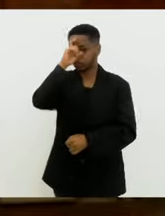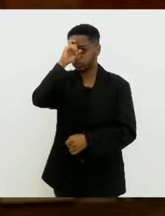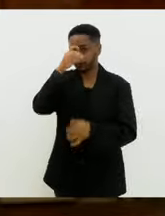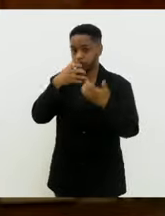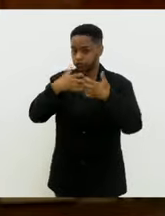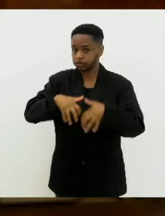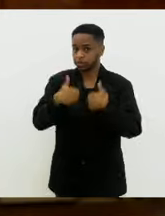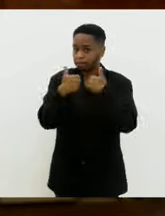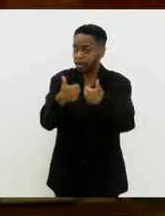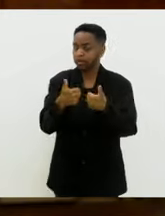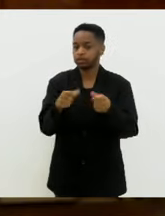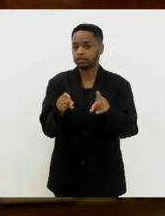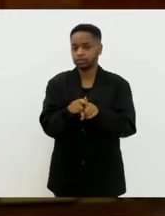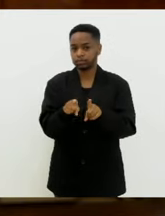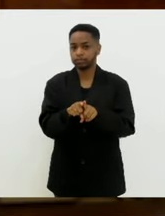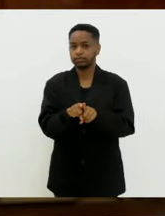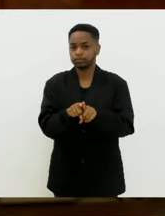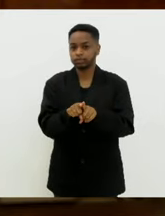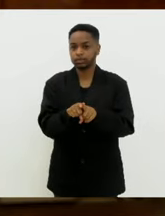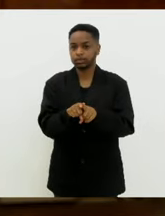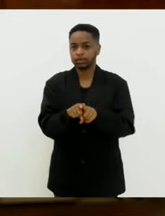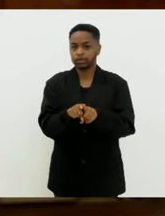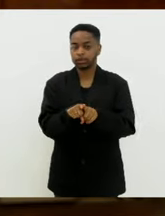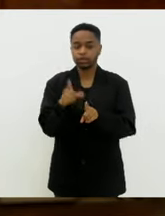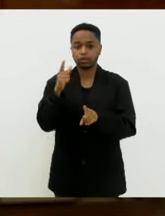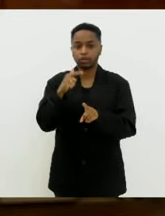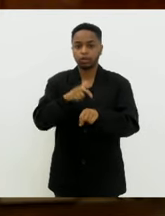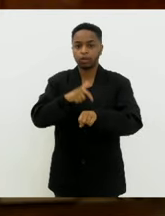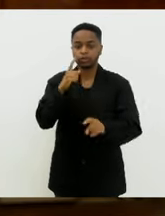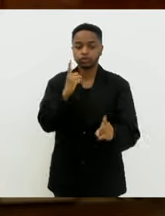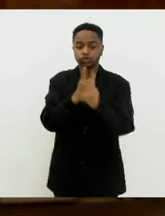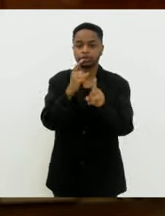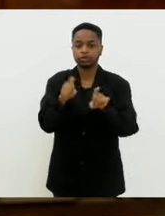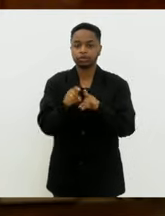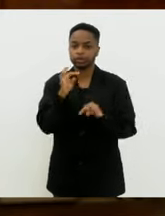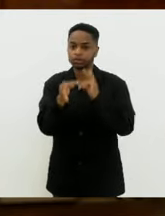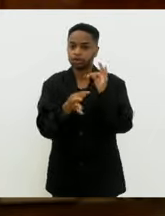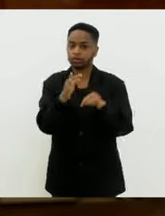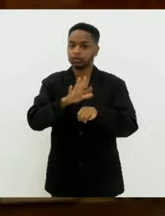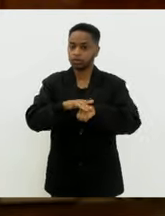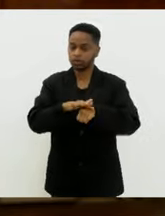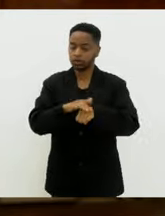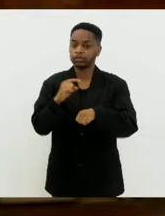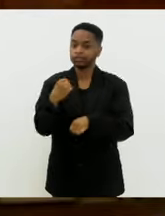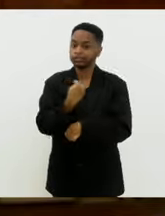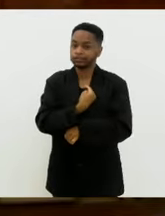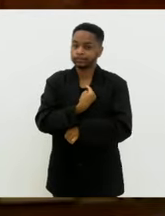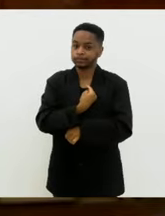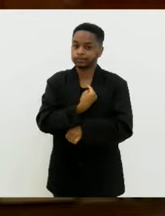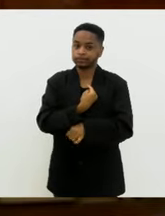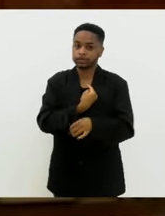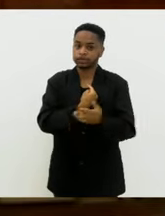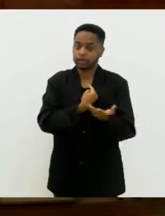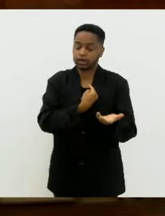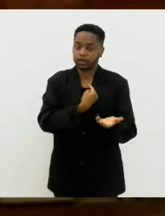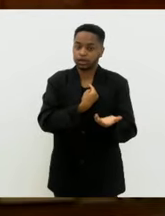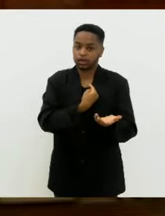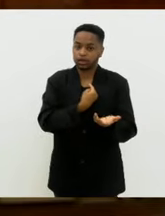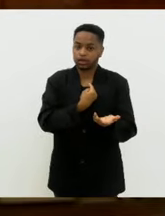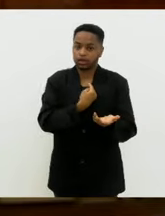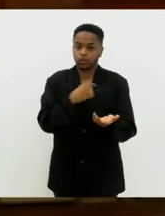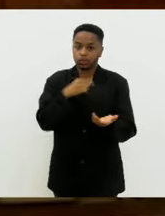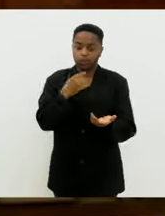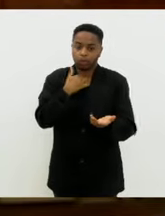maneira adequada, não só no diagnóstico, mas no tratamento da doença, a gente sequer vai poder